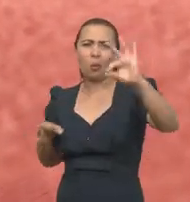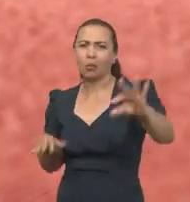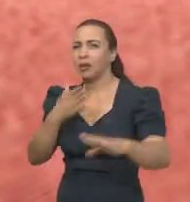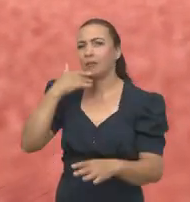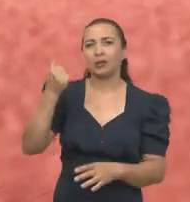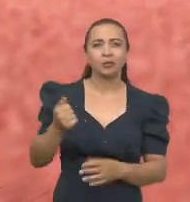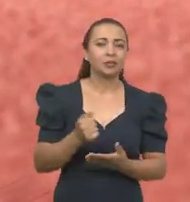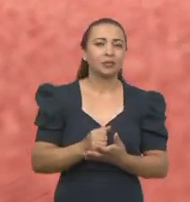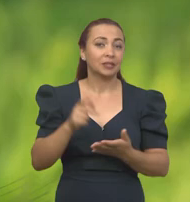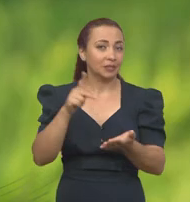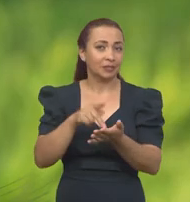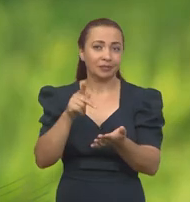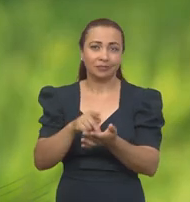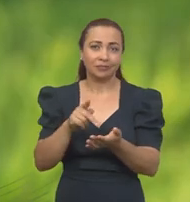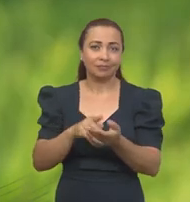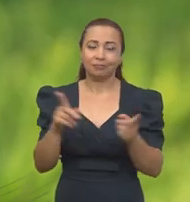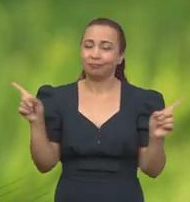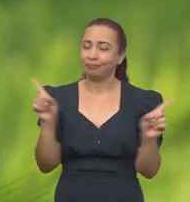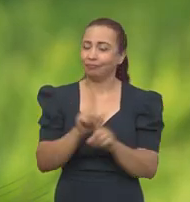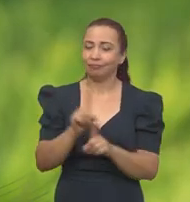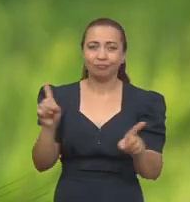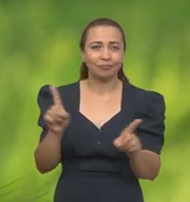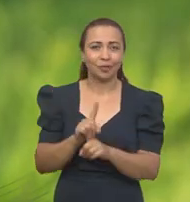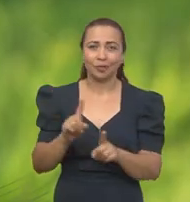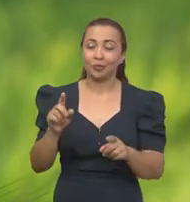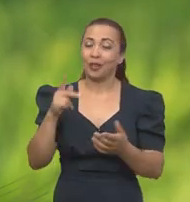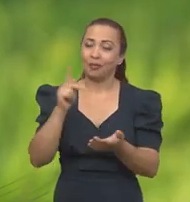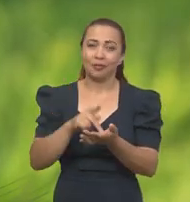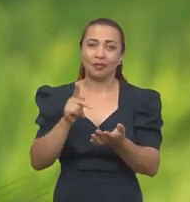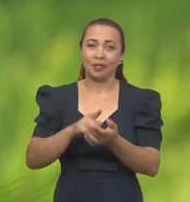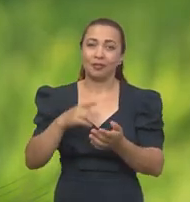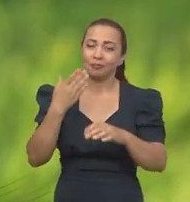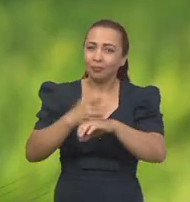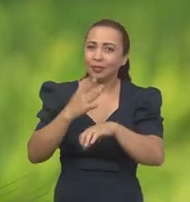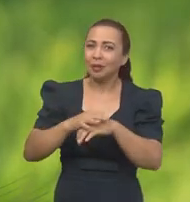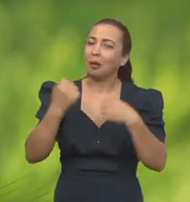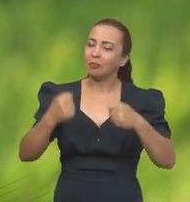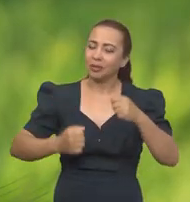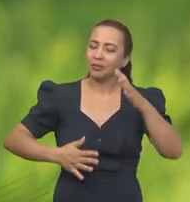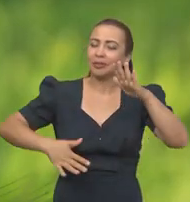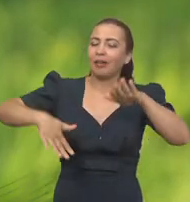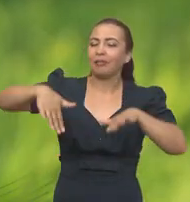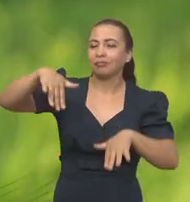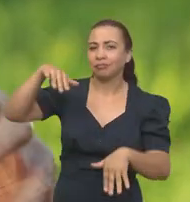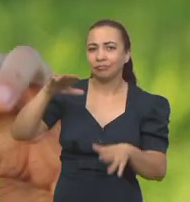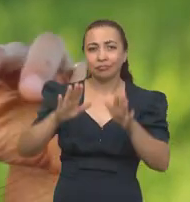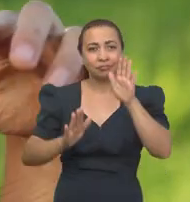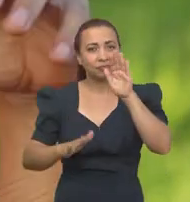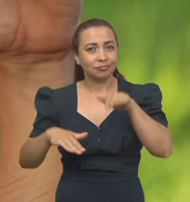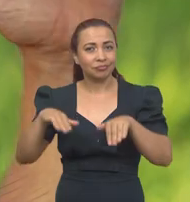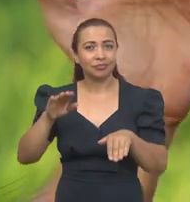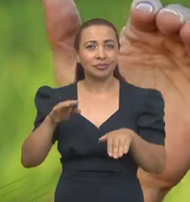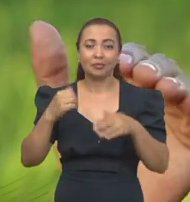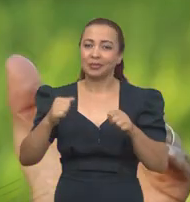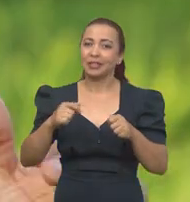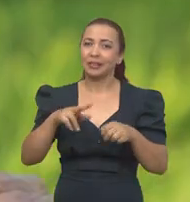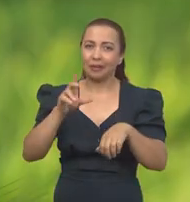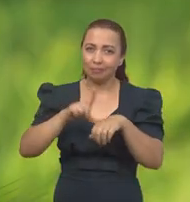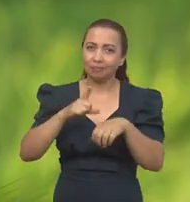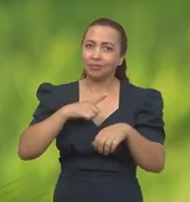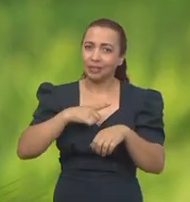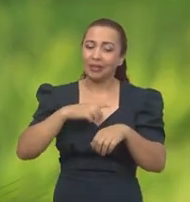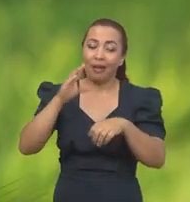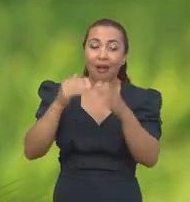longe que você vai fazer com que você melhore mas na verdade um treinamento correto você precisa um do Lar você precisa ter momentos que você tem mais